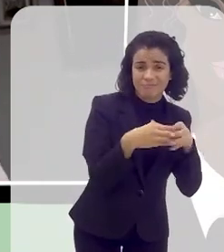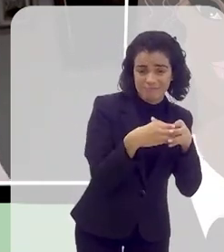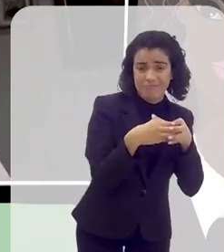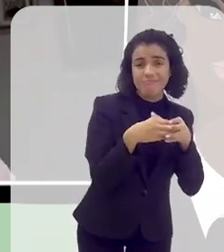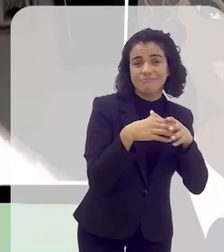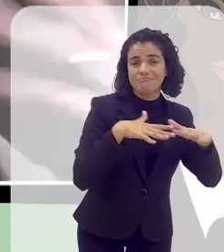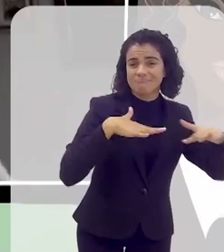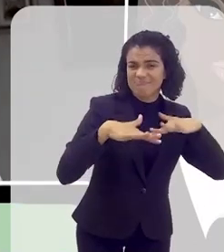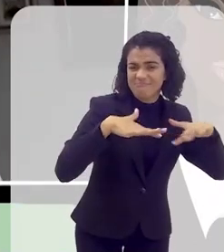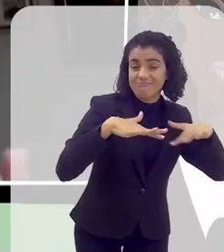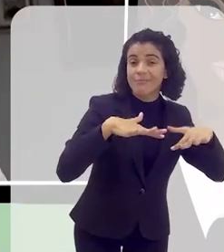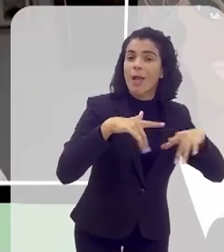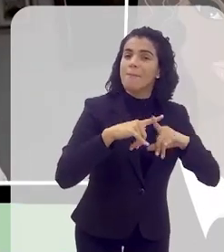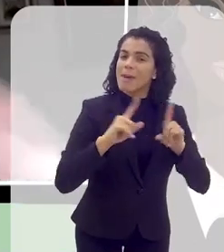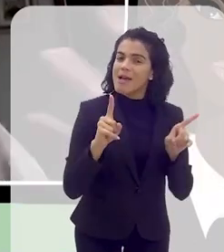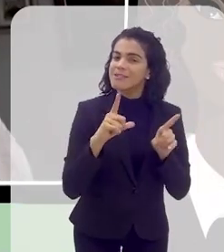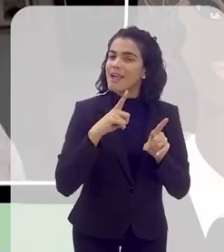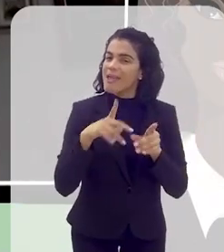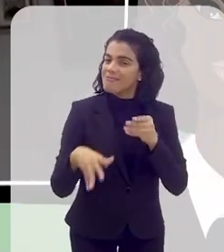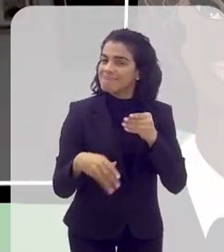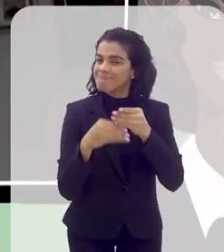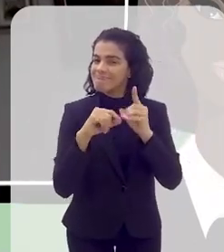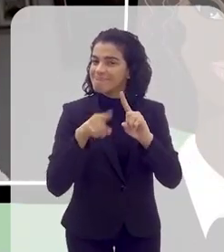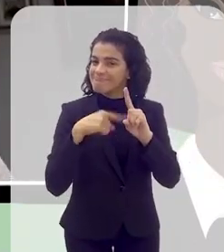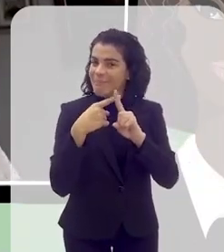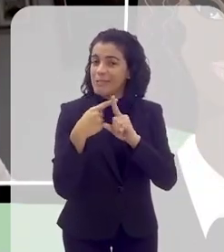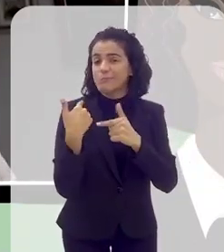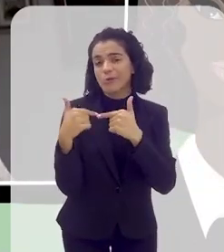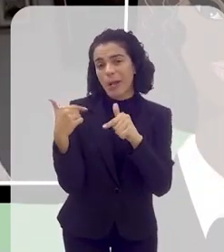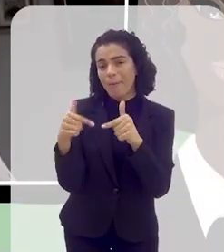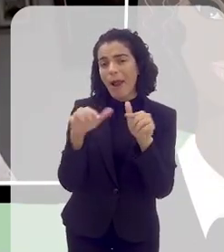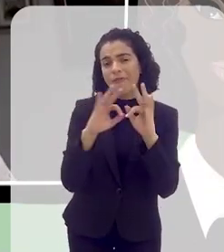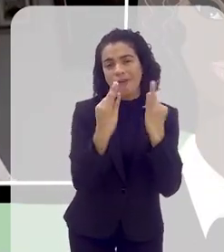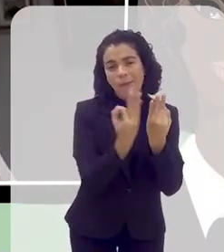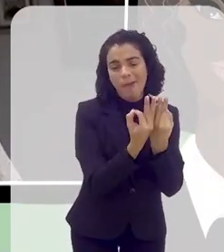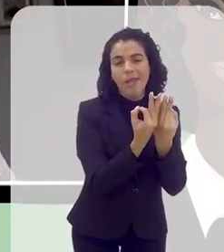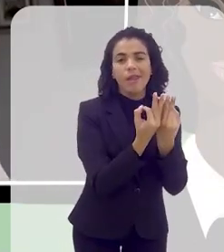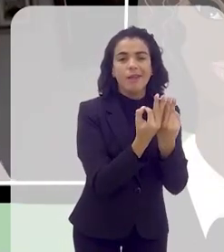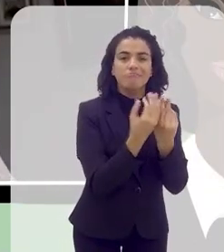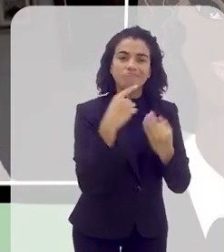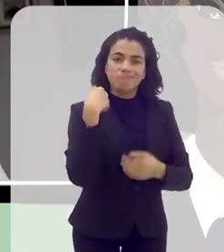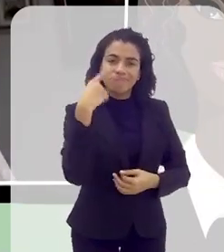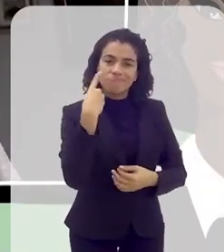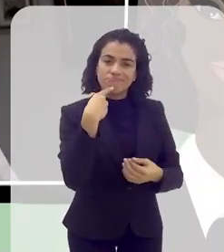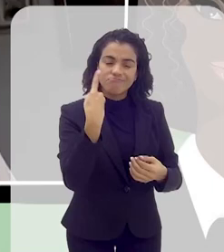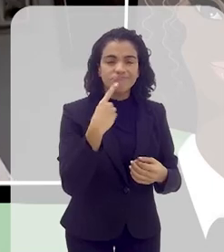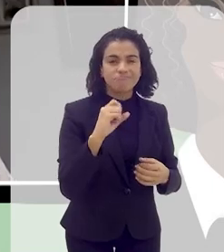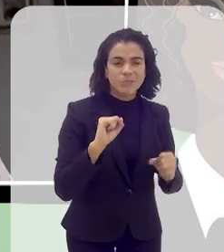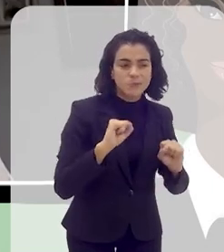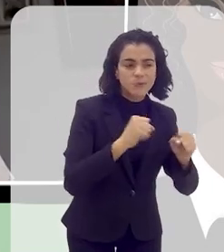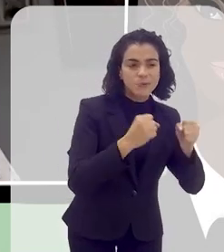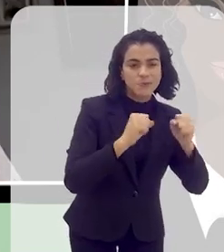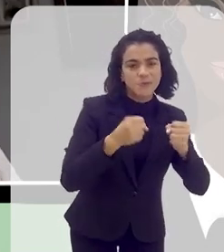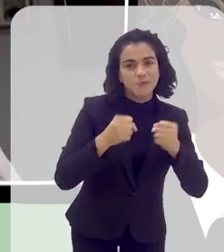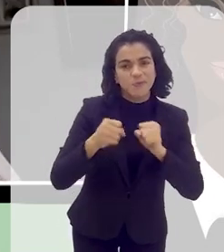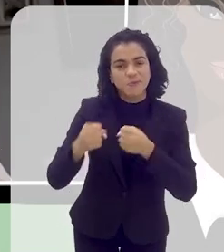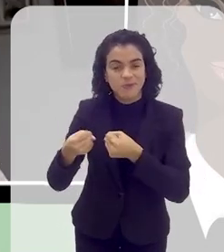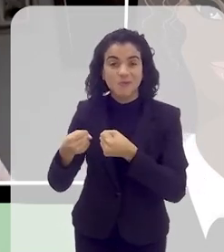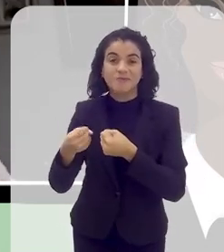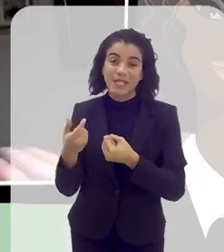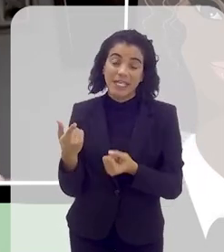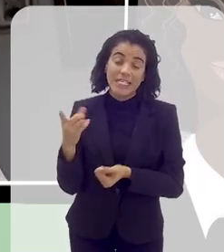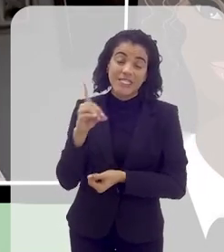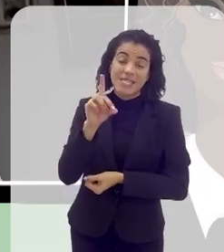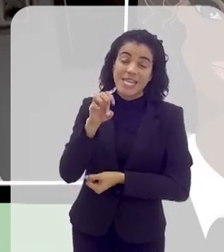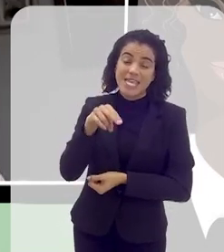eu faço também um a mais aí por também trabalhar com famílias. Eu sou advogada e trabalho exclusivamente com famílias,